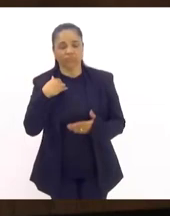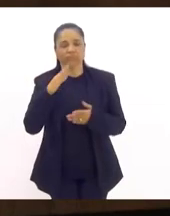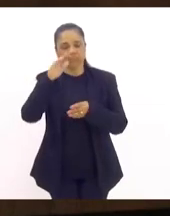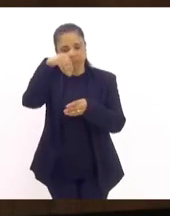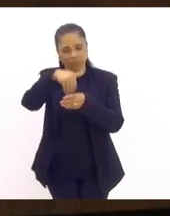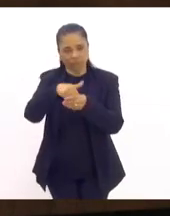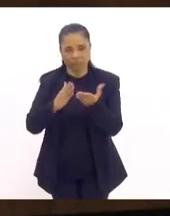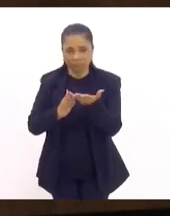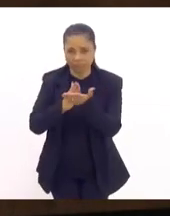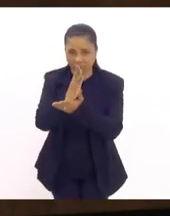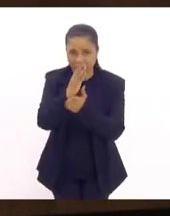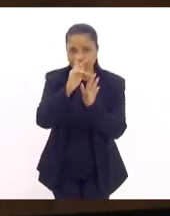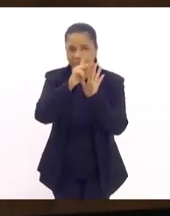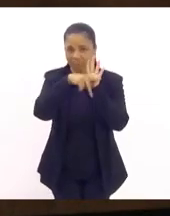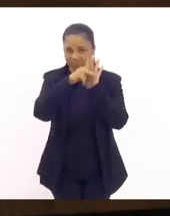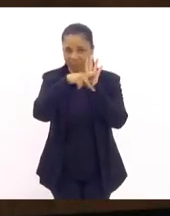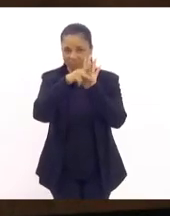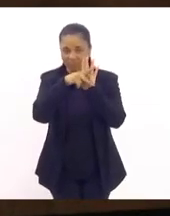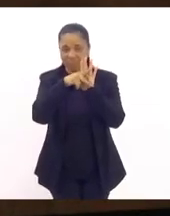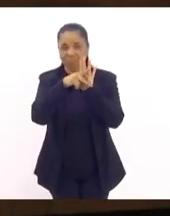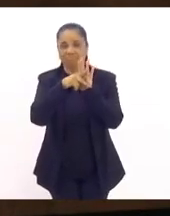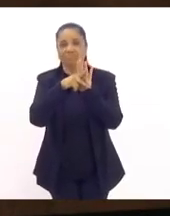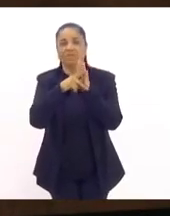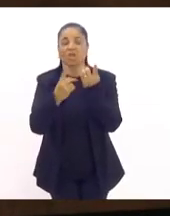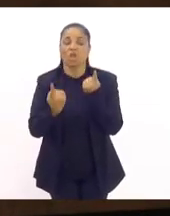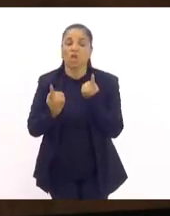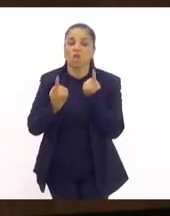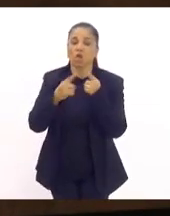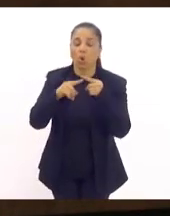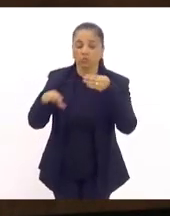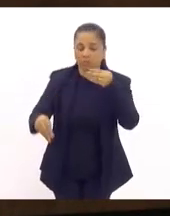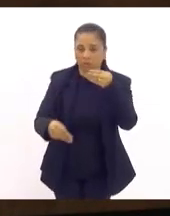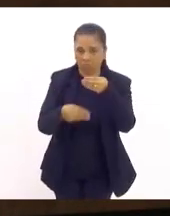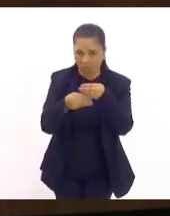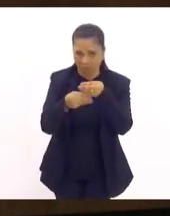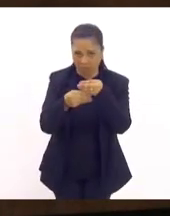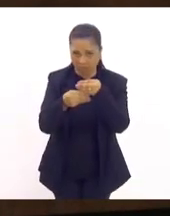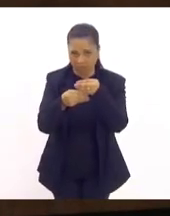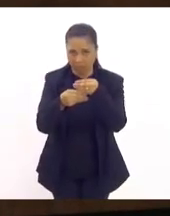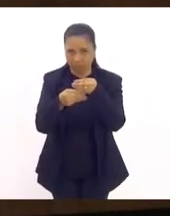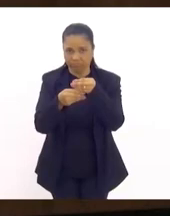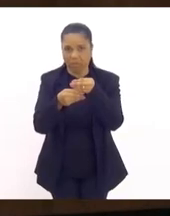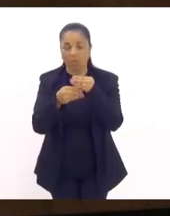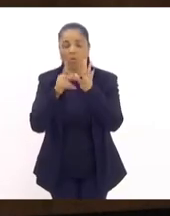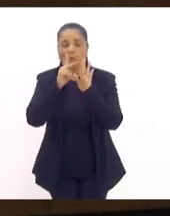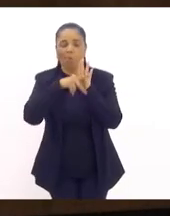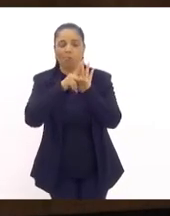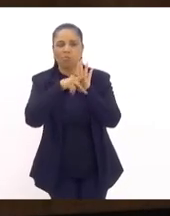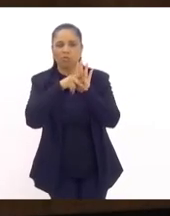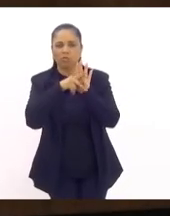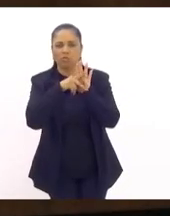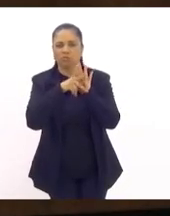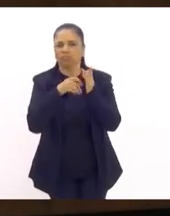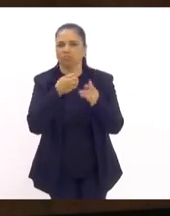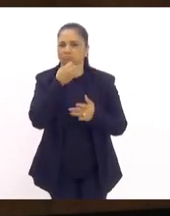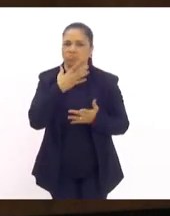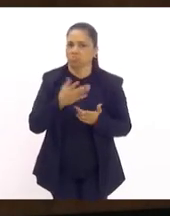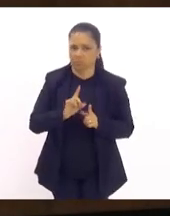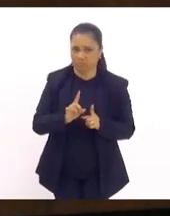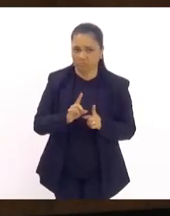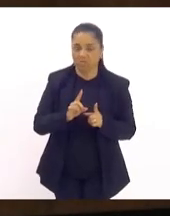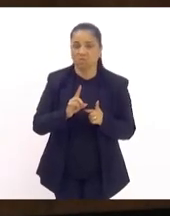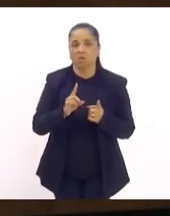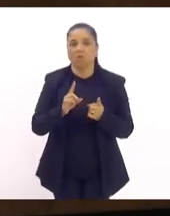ao projeto e parecer contrário à emenda, pois transforma o projeto num projeto autorizativo. Então, contrário,